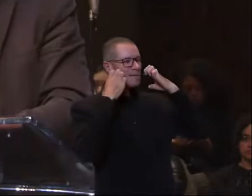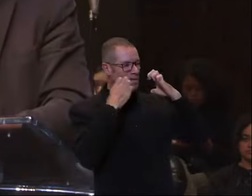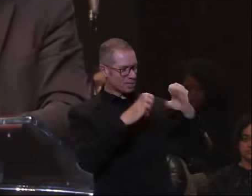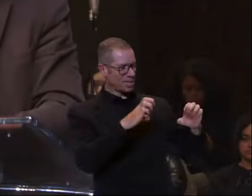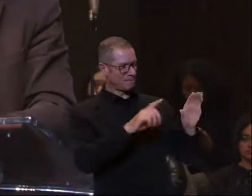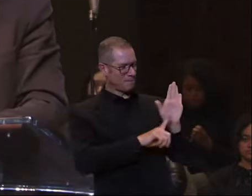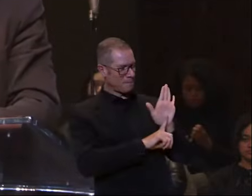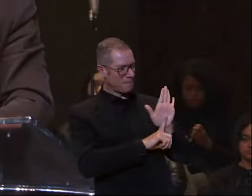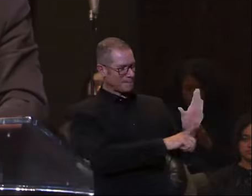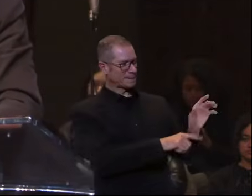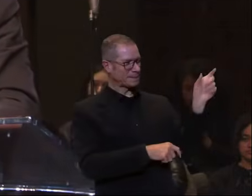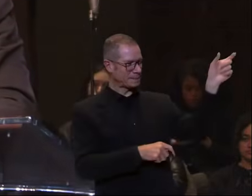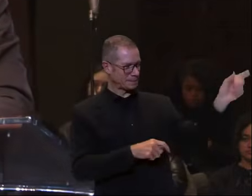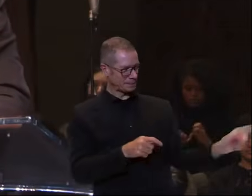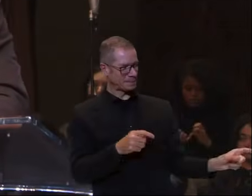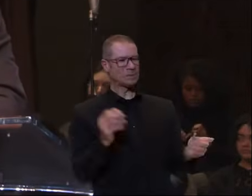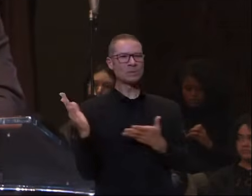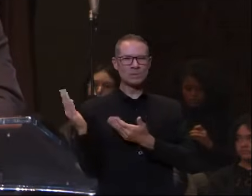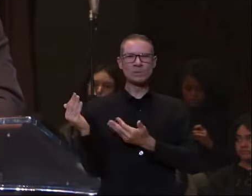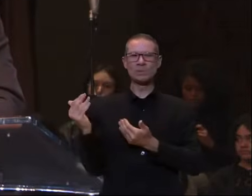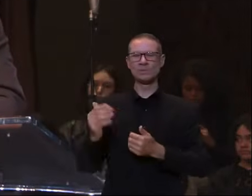Graça.